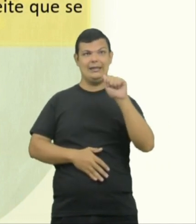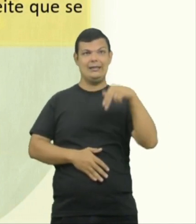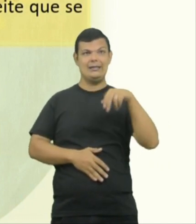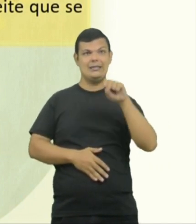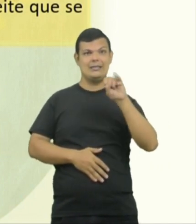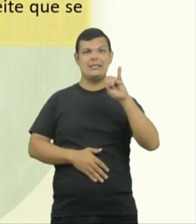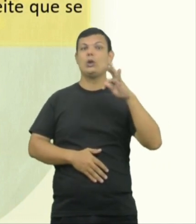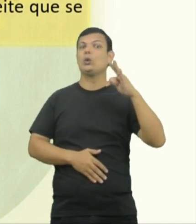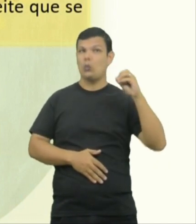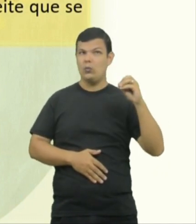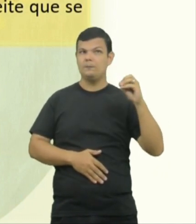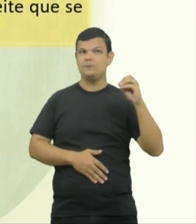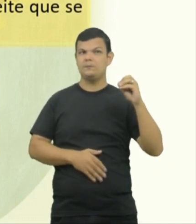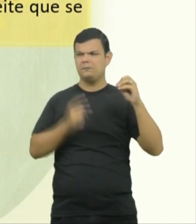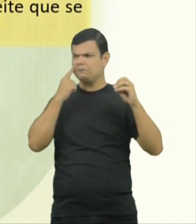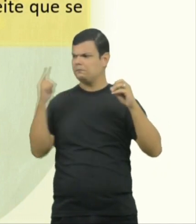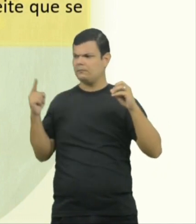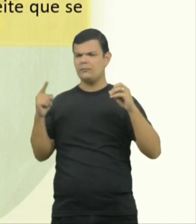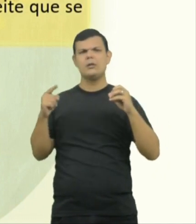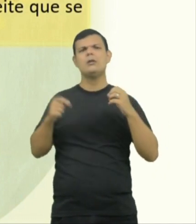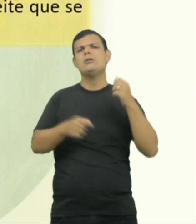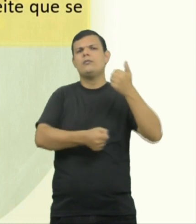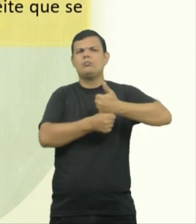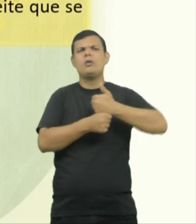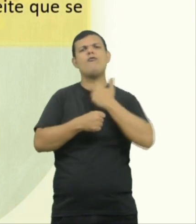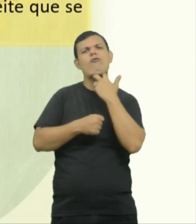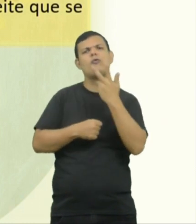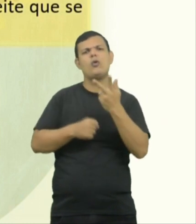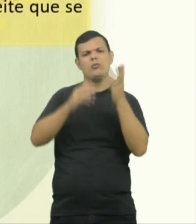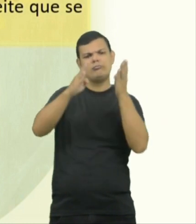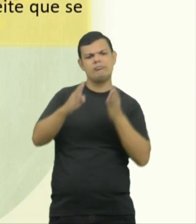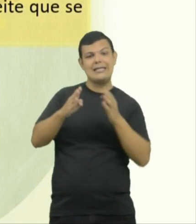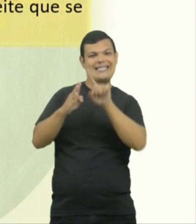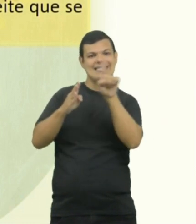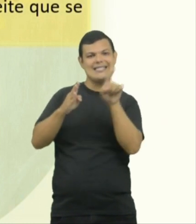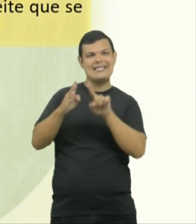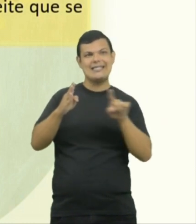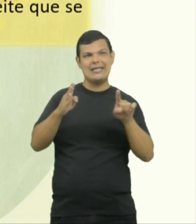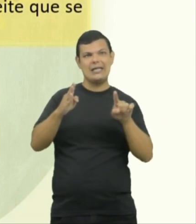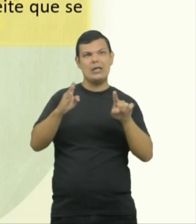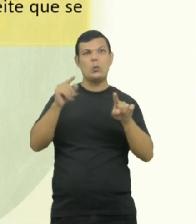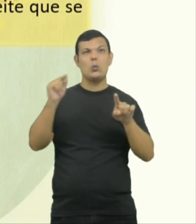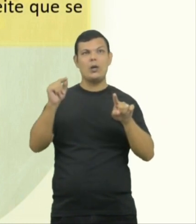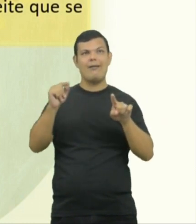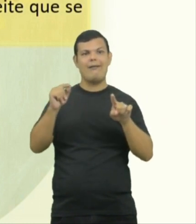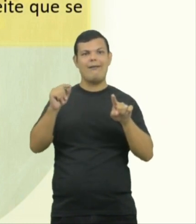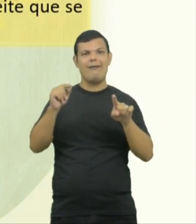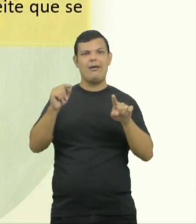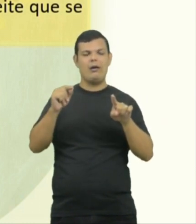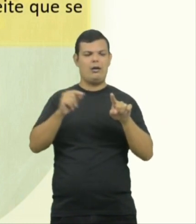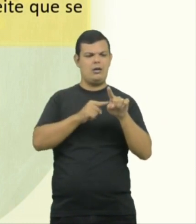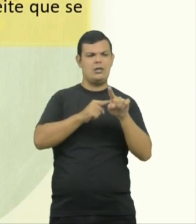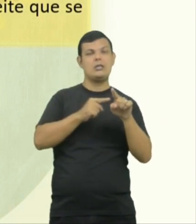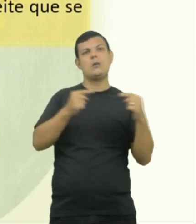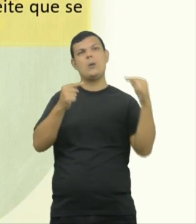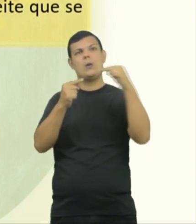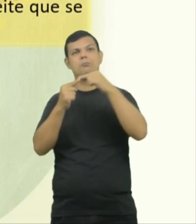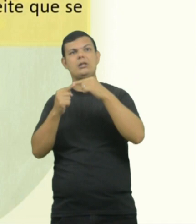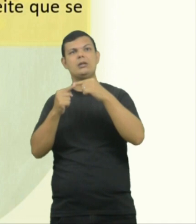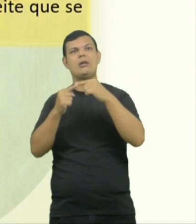adiante. A palavra táxi, que muitos de vocês logo no início da infância liam como taxi,